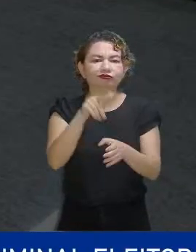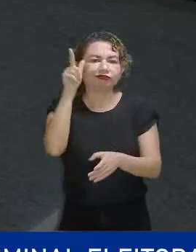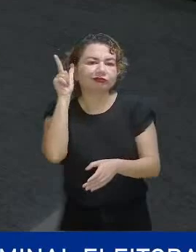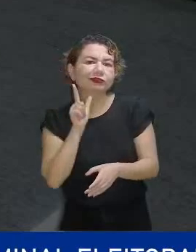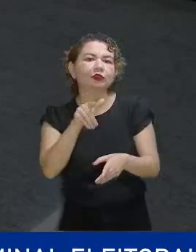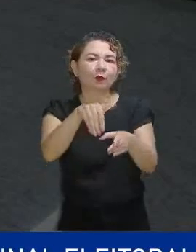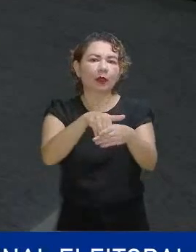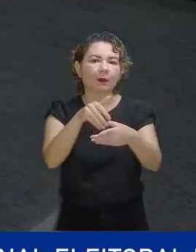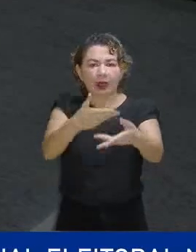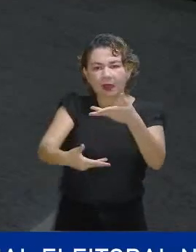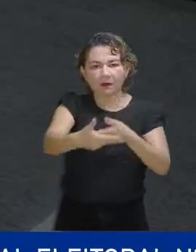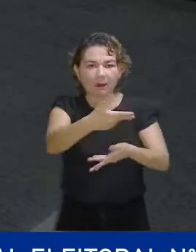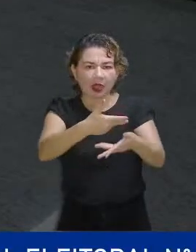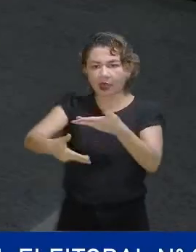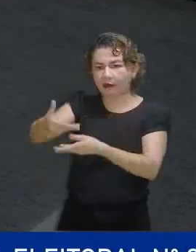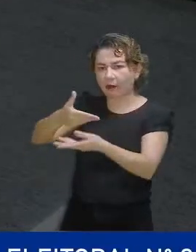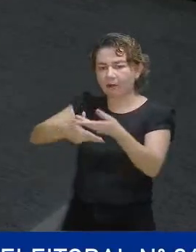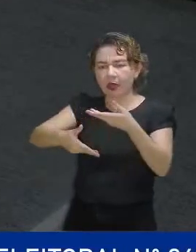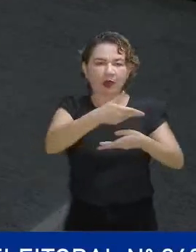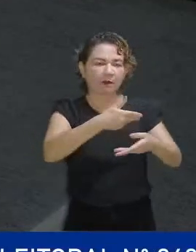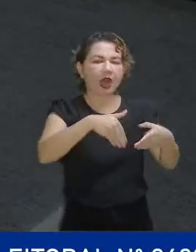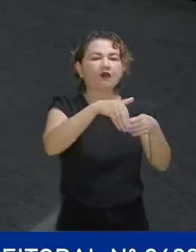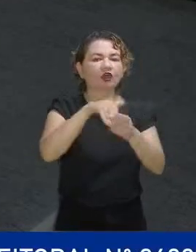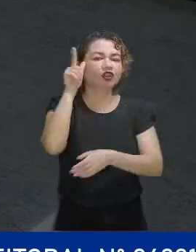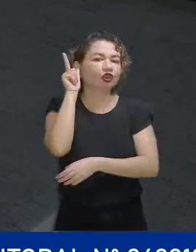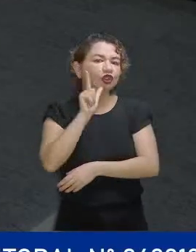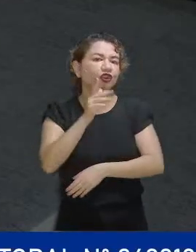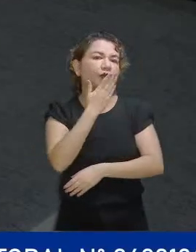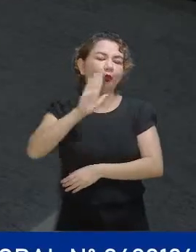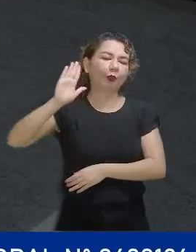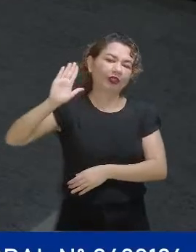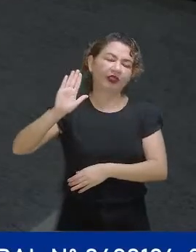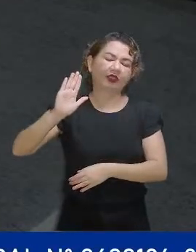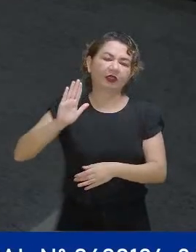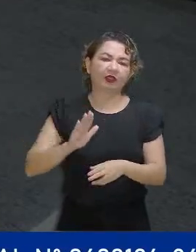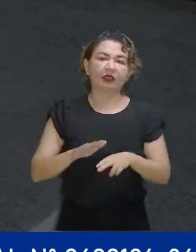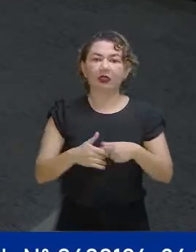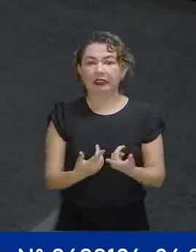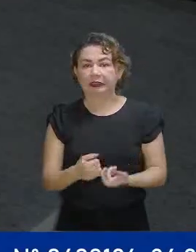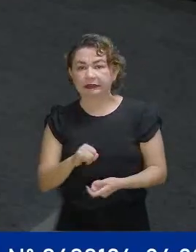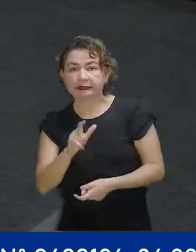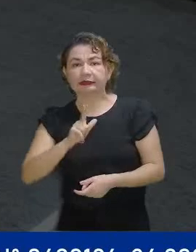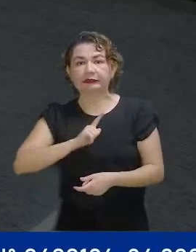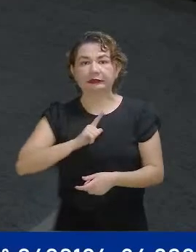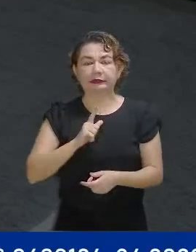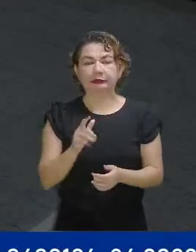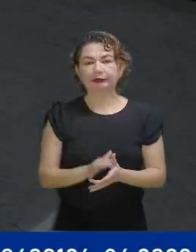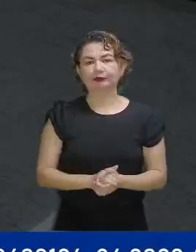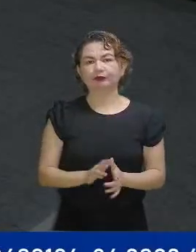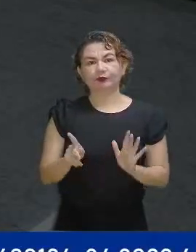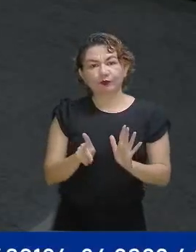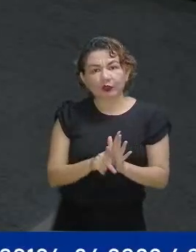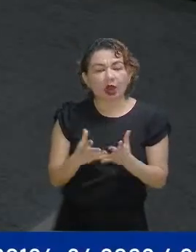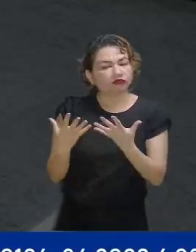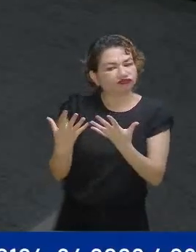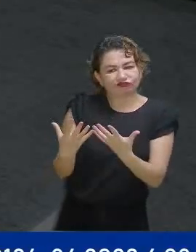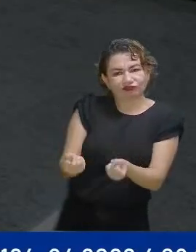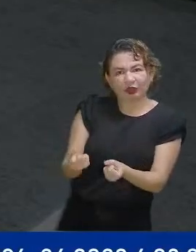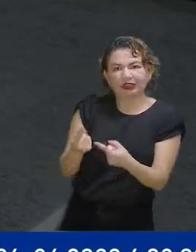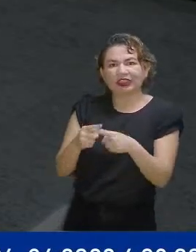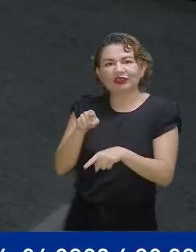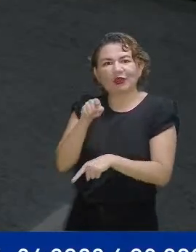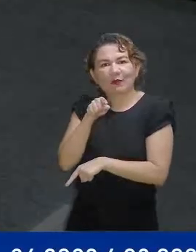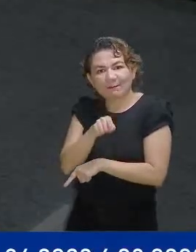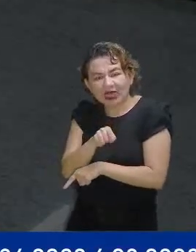obter ou dar voto e para conseguir ou prometer abstenção, ainda que a oferta não seja aceita. Fecha